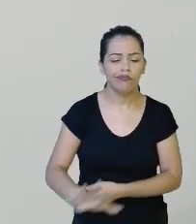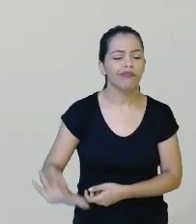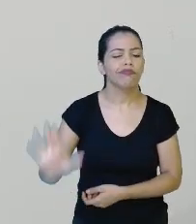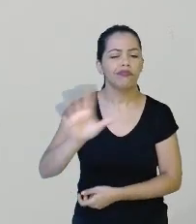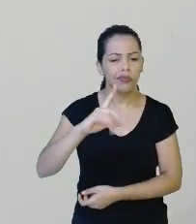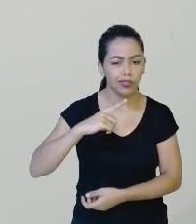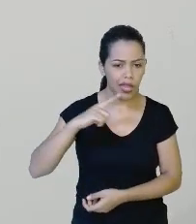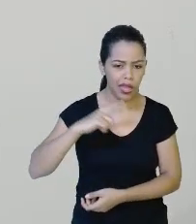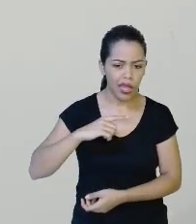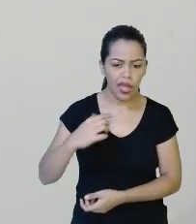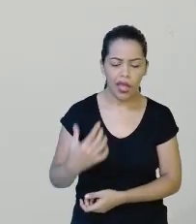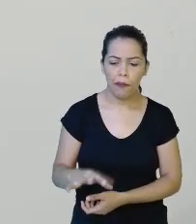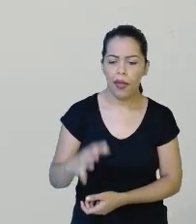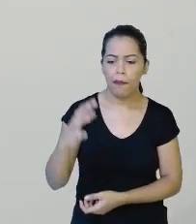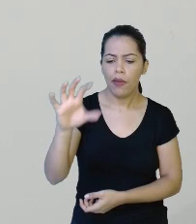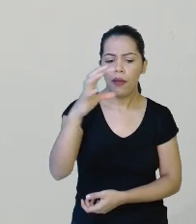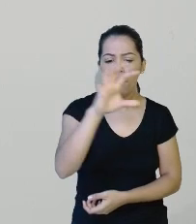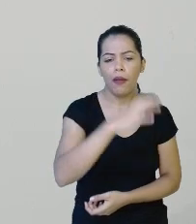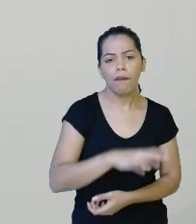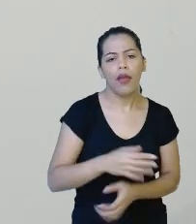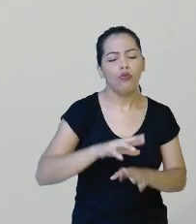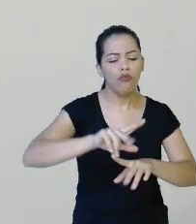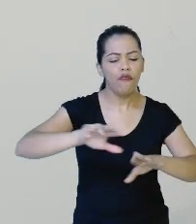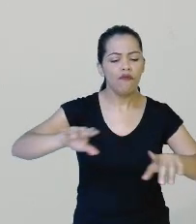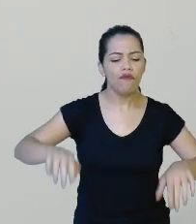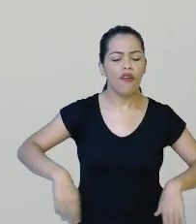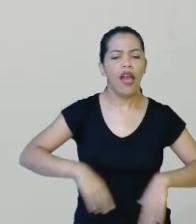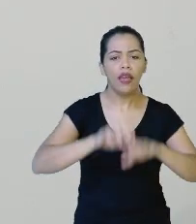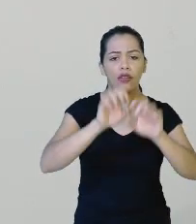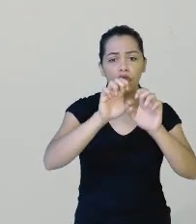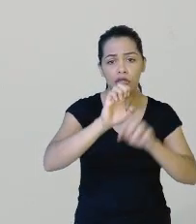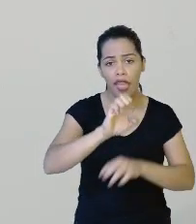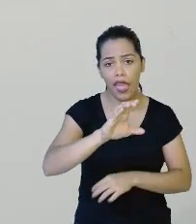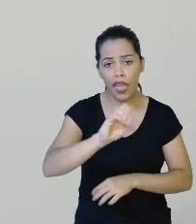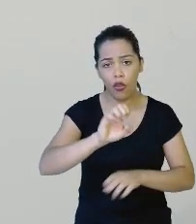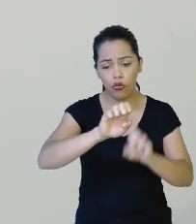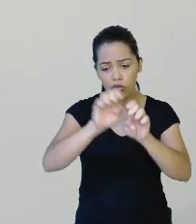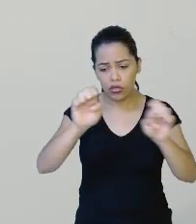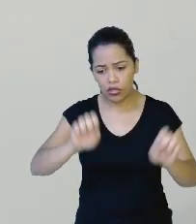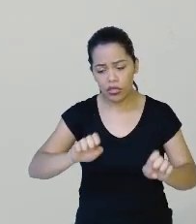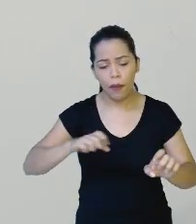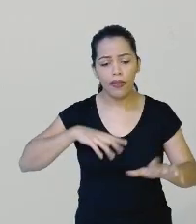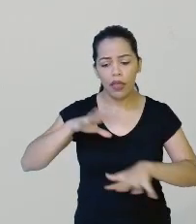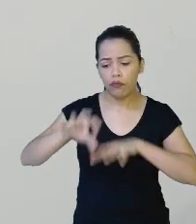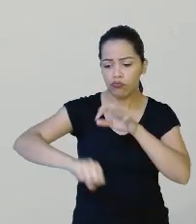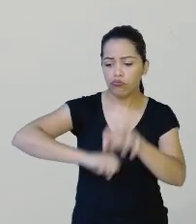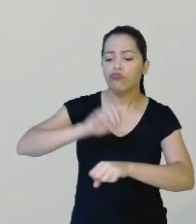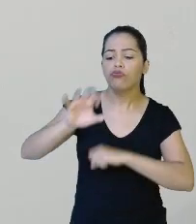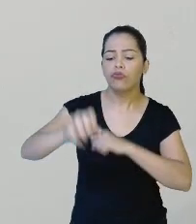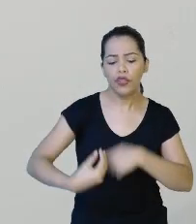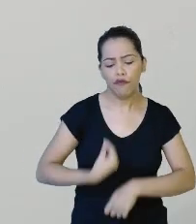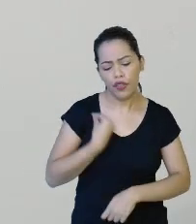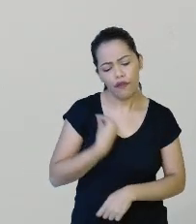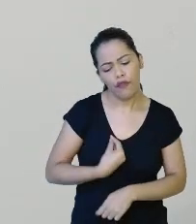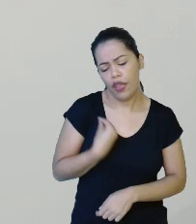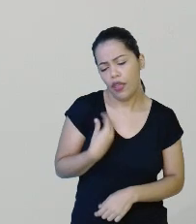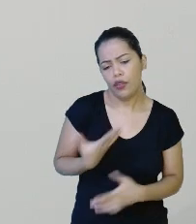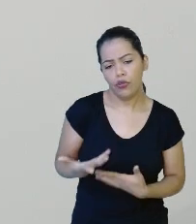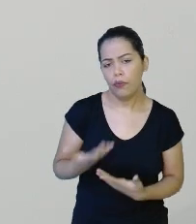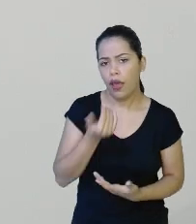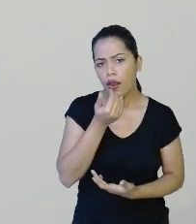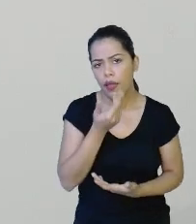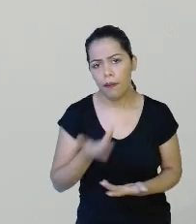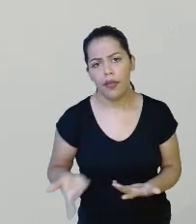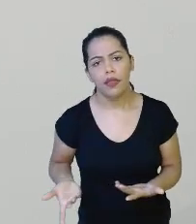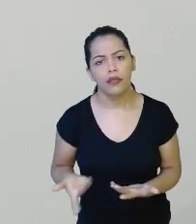ocupando diferentes ecossistemas e explorando os recursos naturais de seus territórios de formas diversas. A